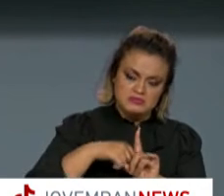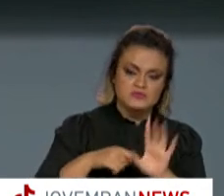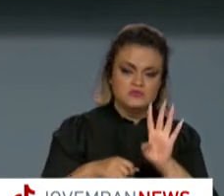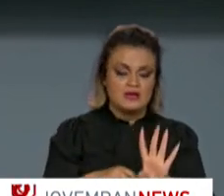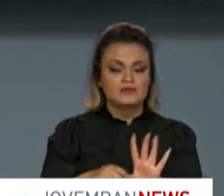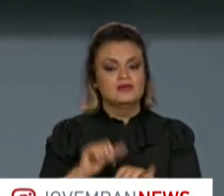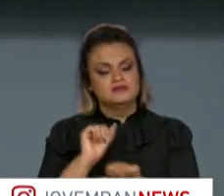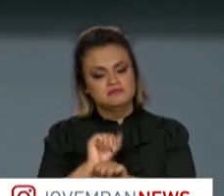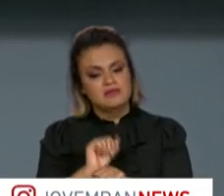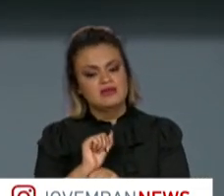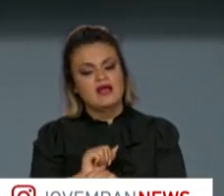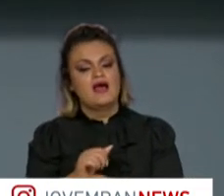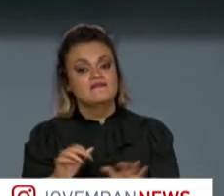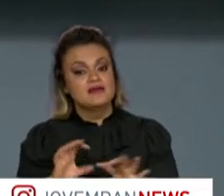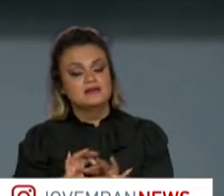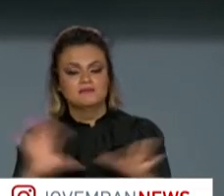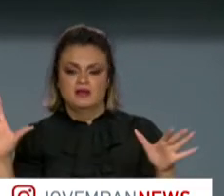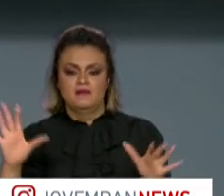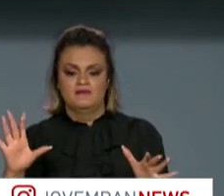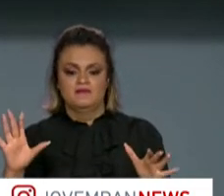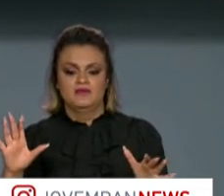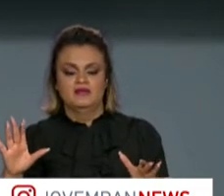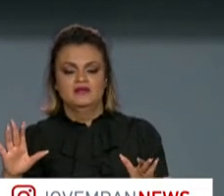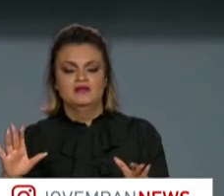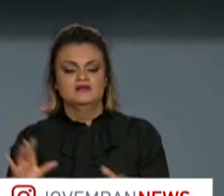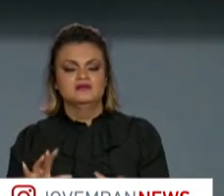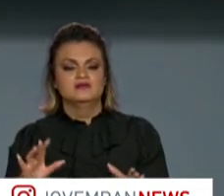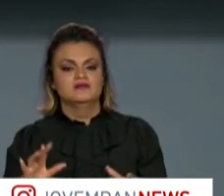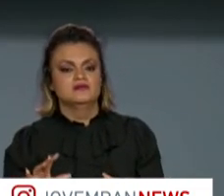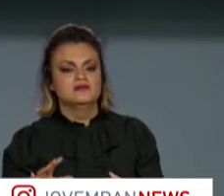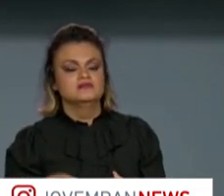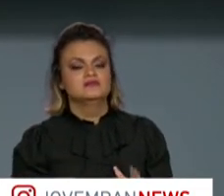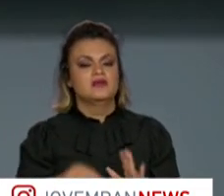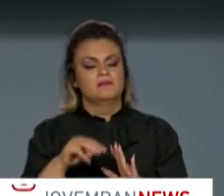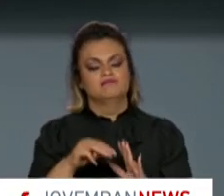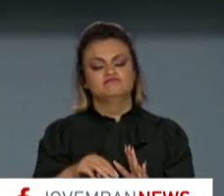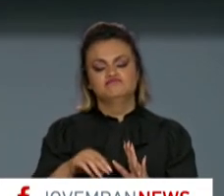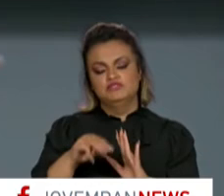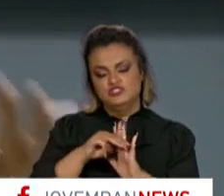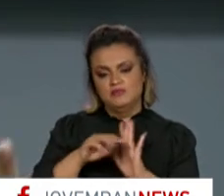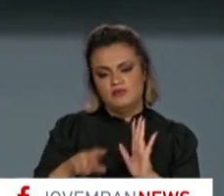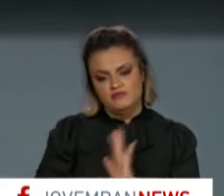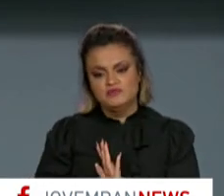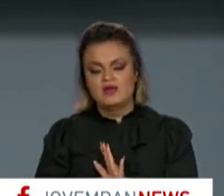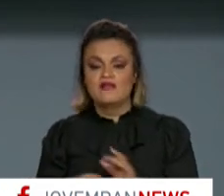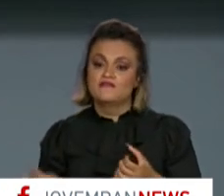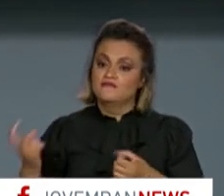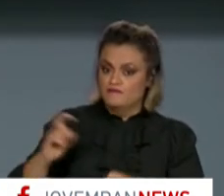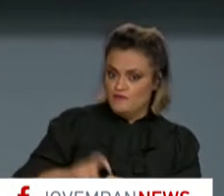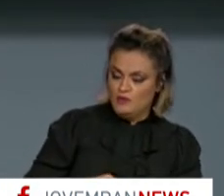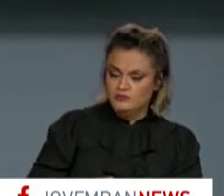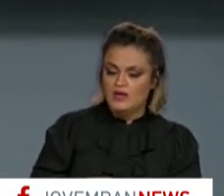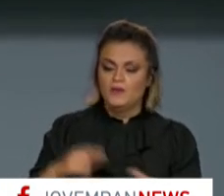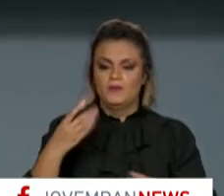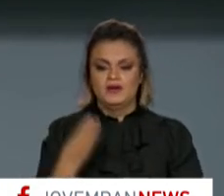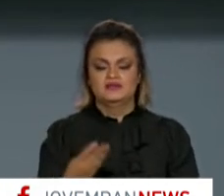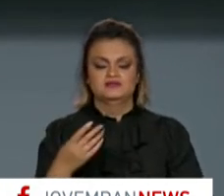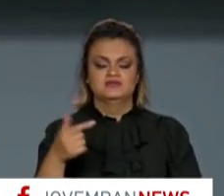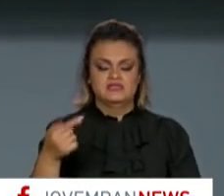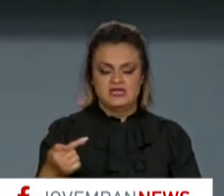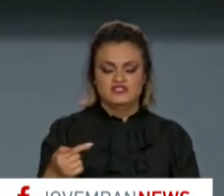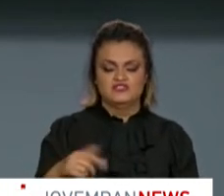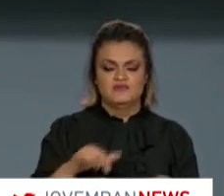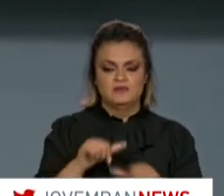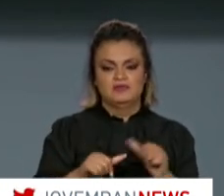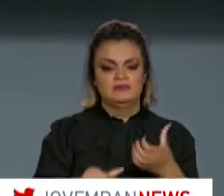vai deliberar, quando da aprovação ou da caducidade da medida provisória, o retorno de 47